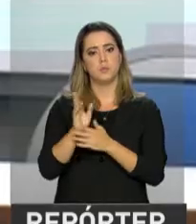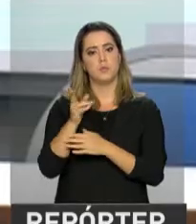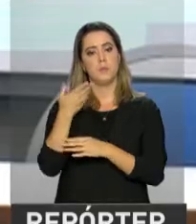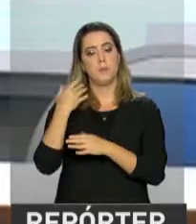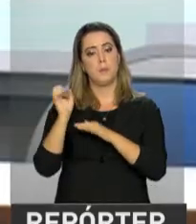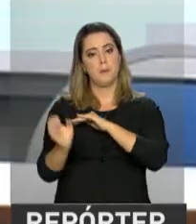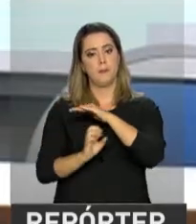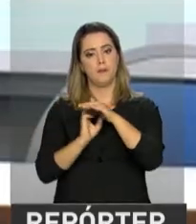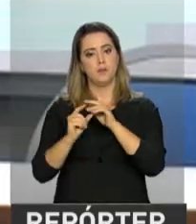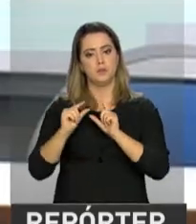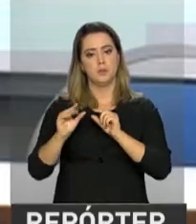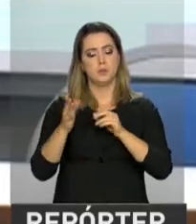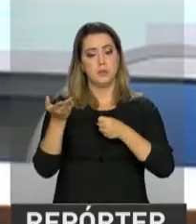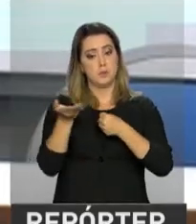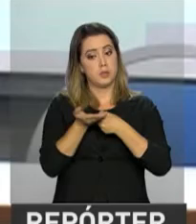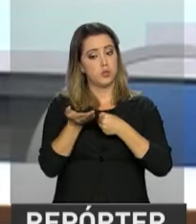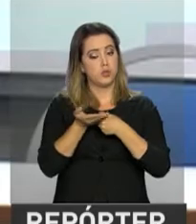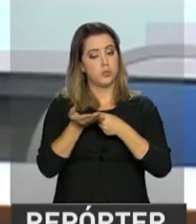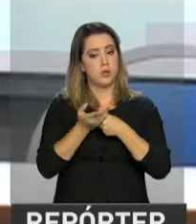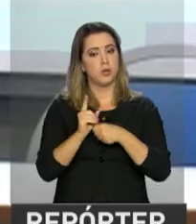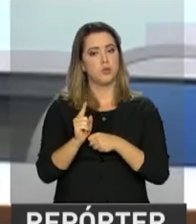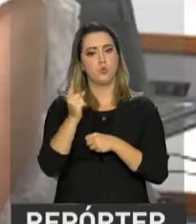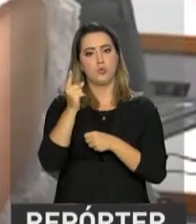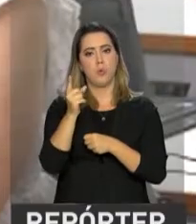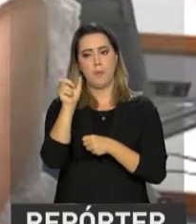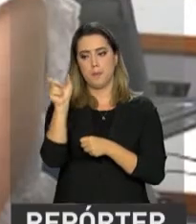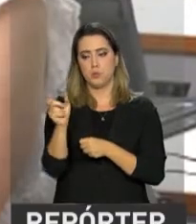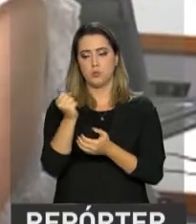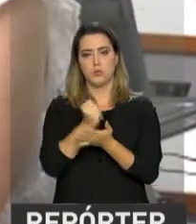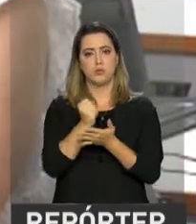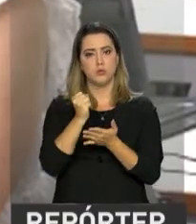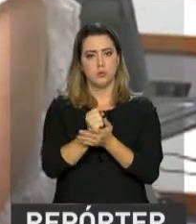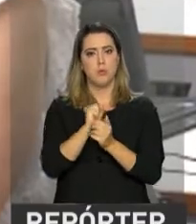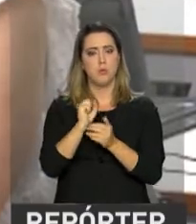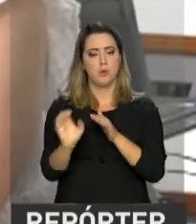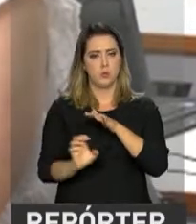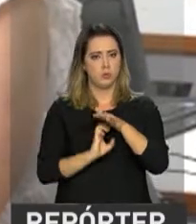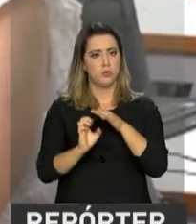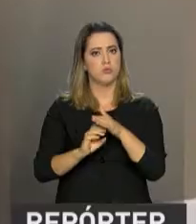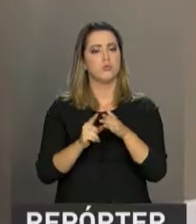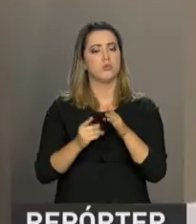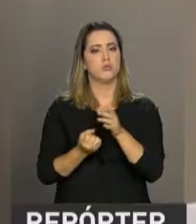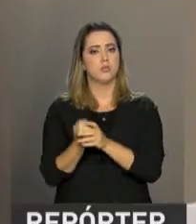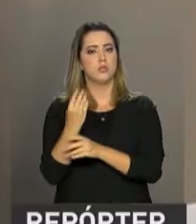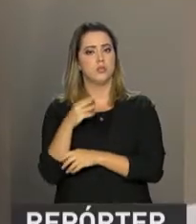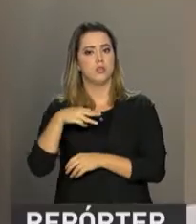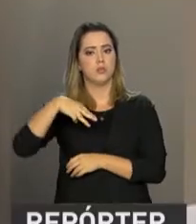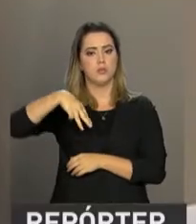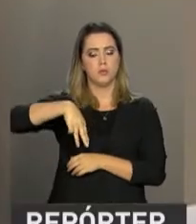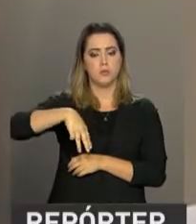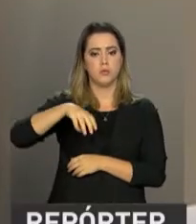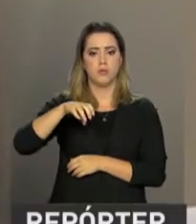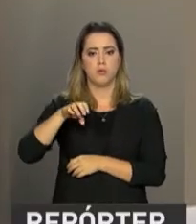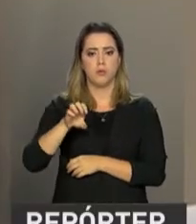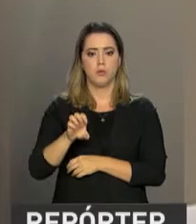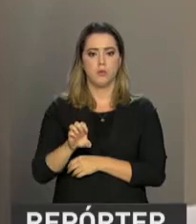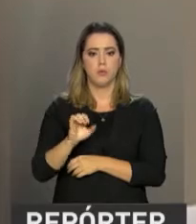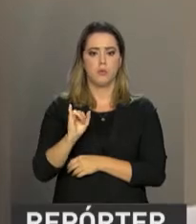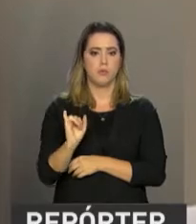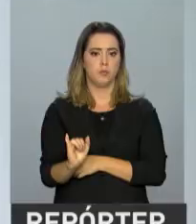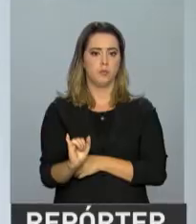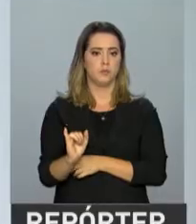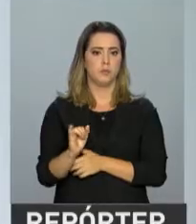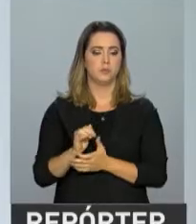de pequeno porte que contratam até um funcionário podem se legalizar por meio do mei o registro de microempreendedor